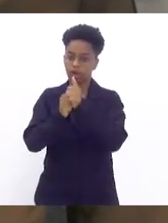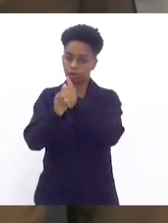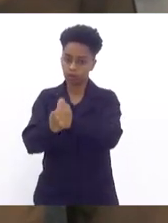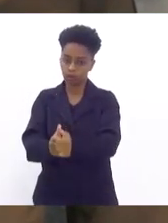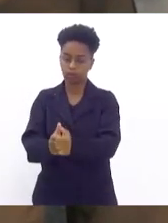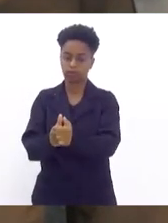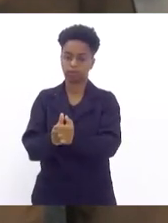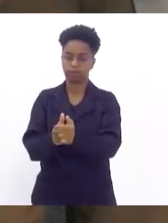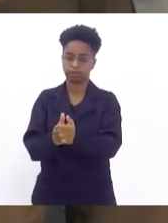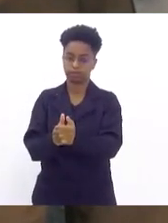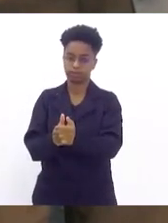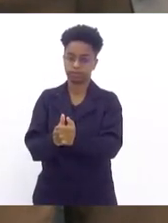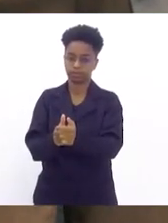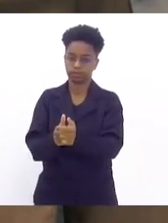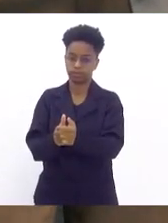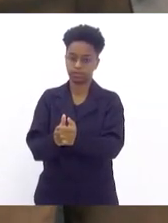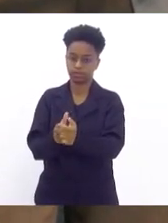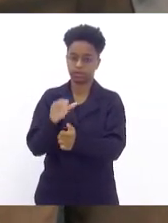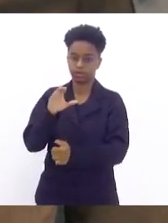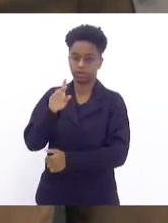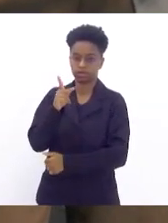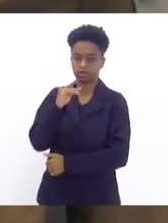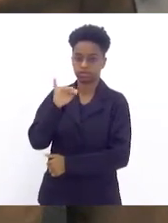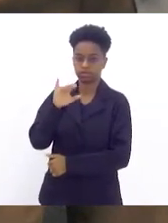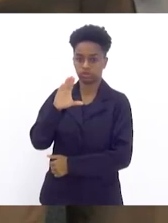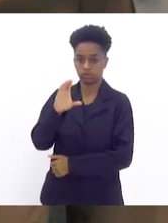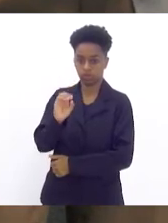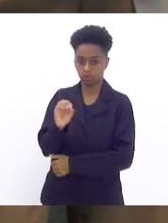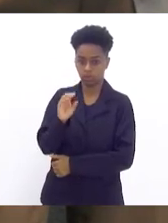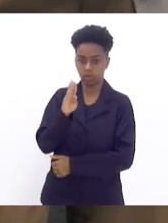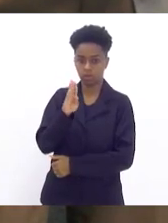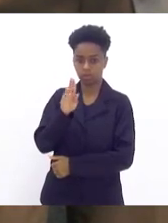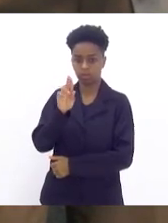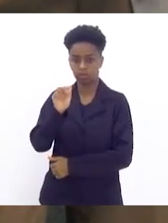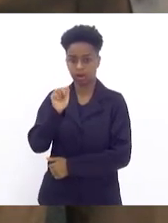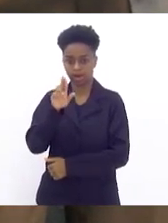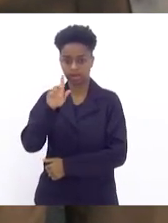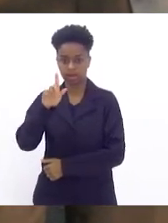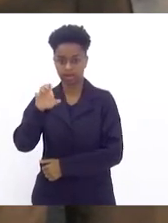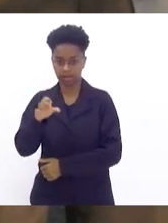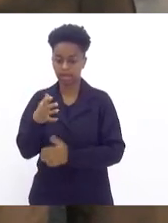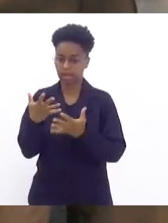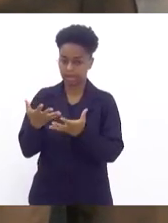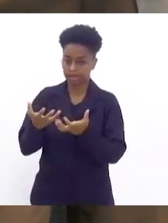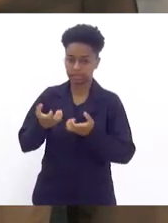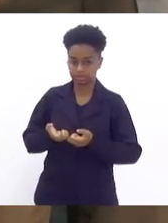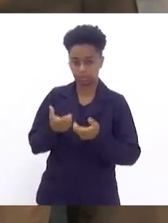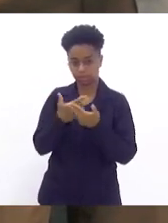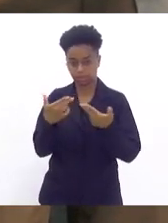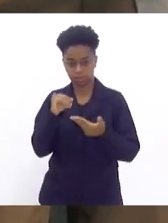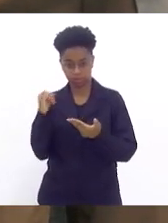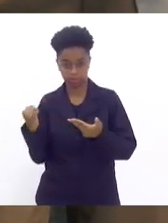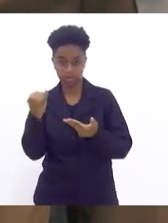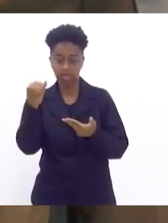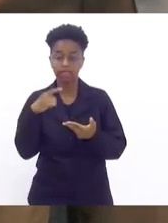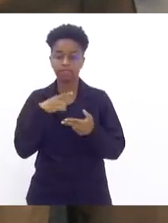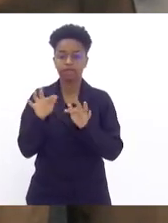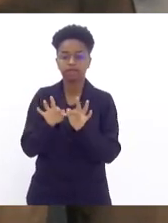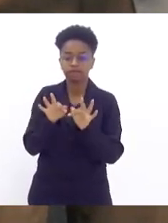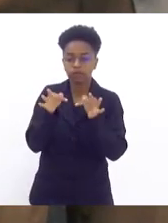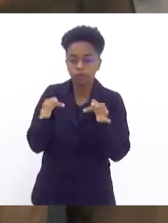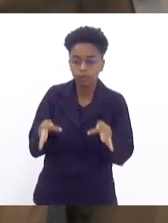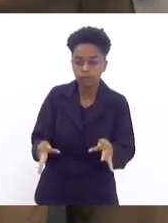o nosso querido Chico Buarque que tava recebendo uma encomenda muito importante ele teve a humildade